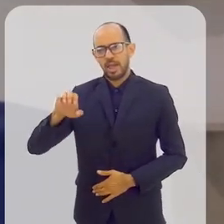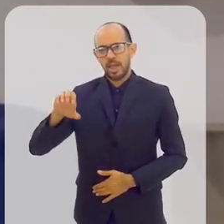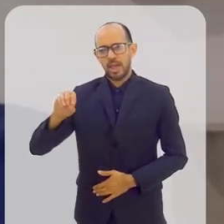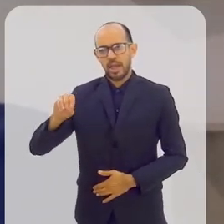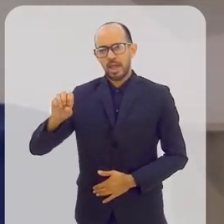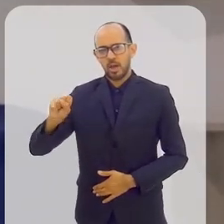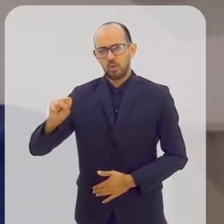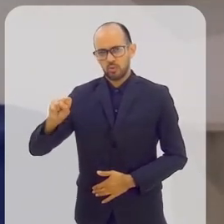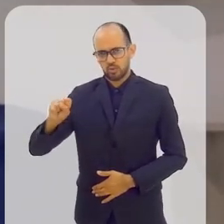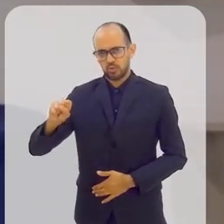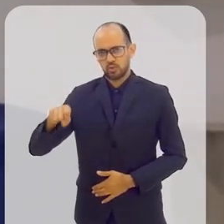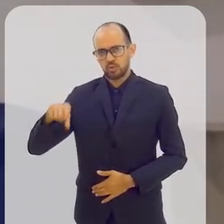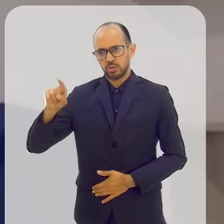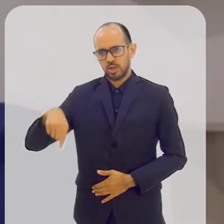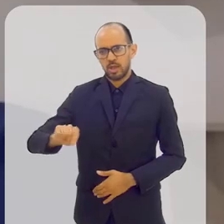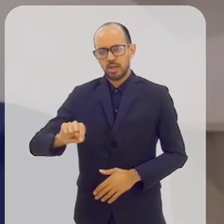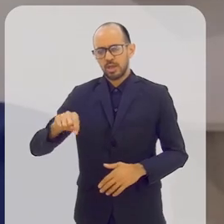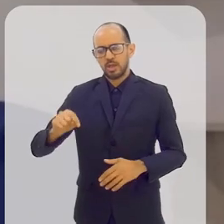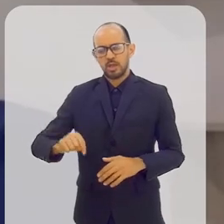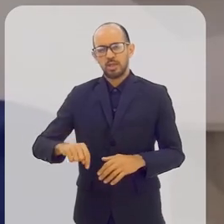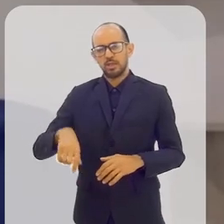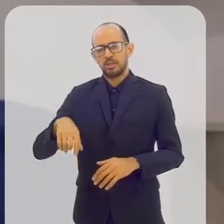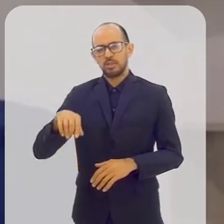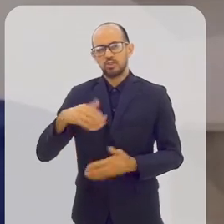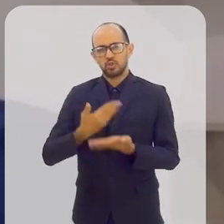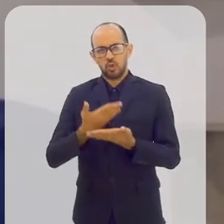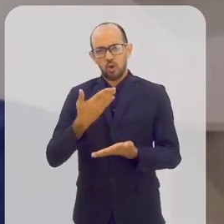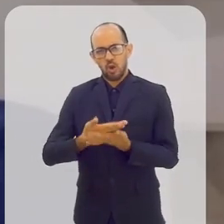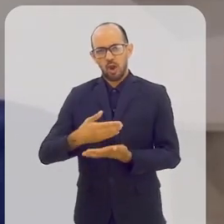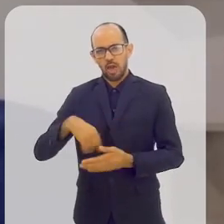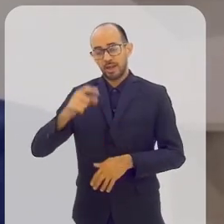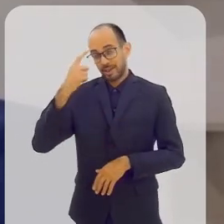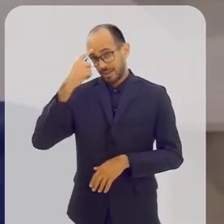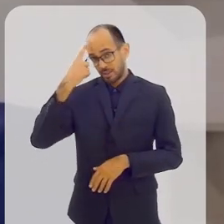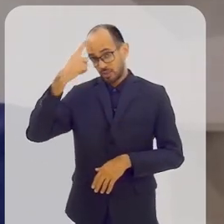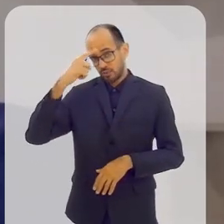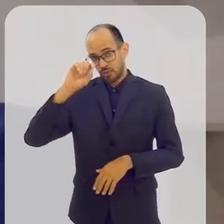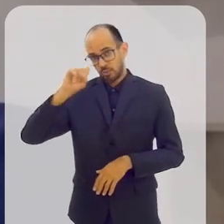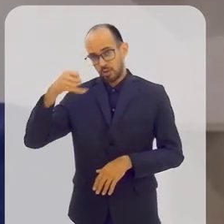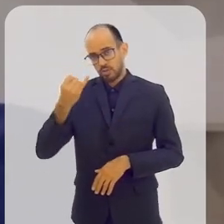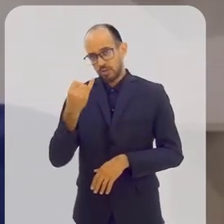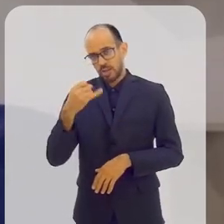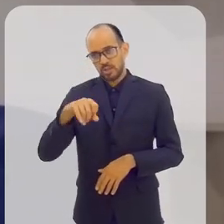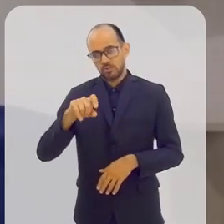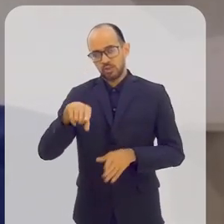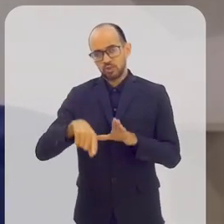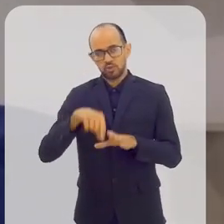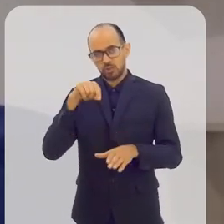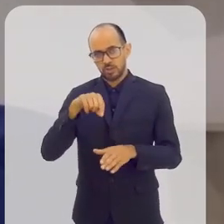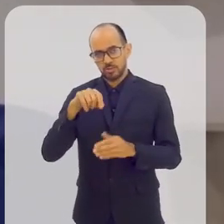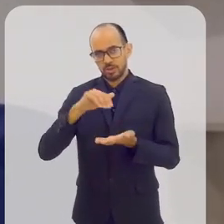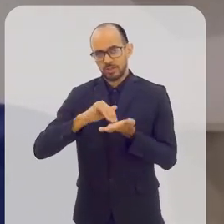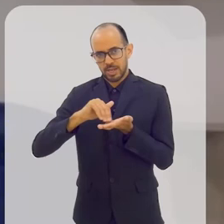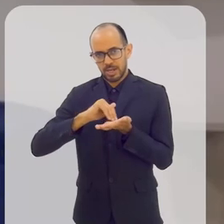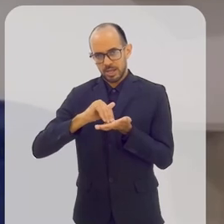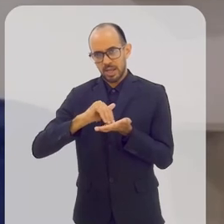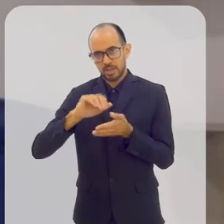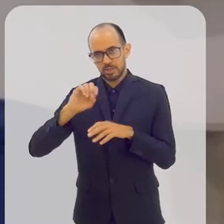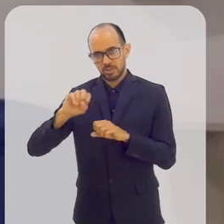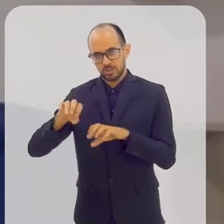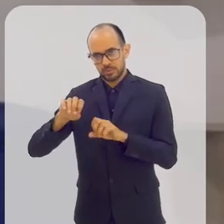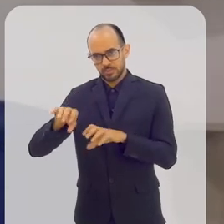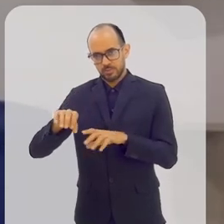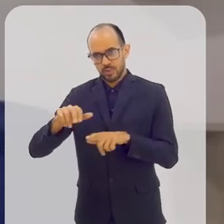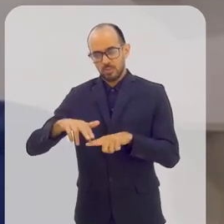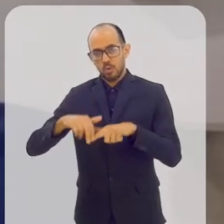são Escolas Criativas de Oportunidade, e elas foram escolhidas pela Secretaria Estadual de Educação.